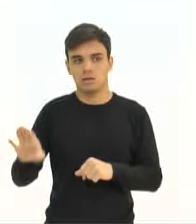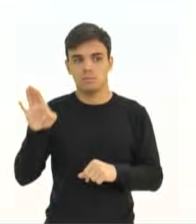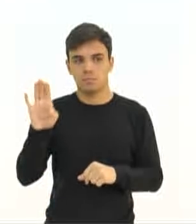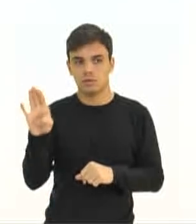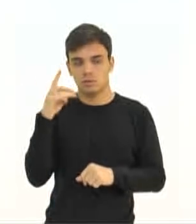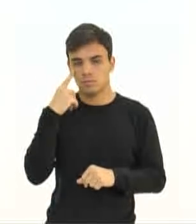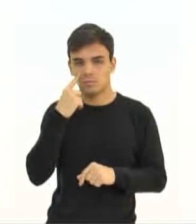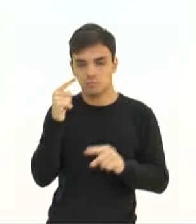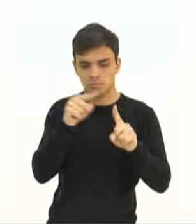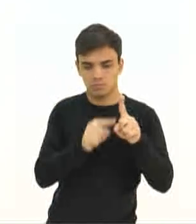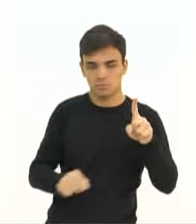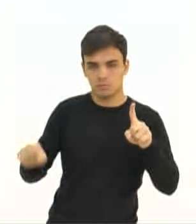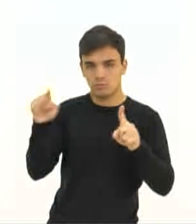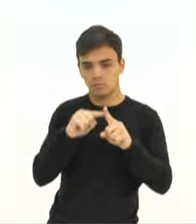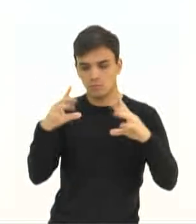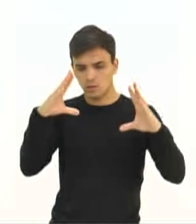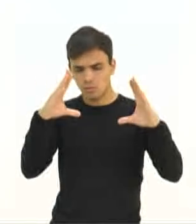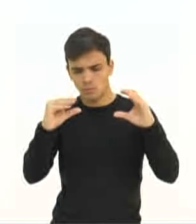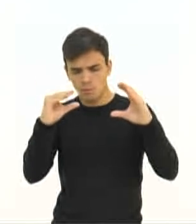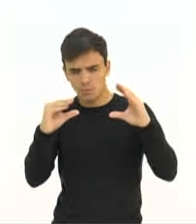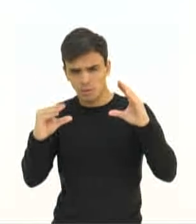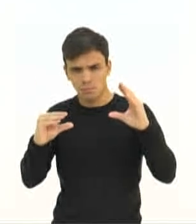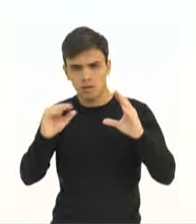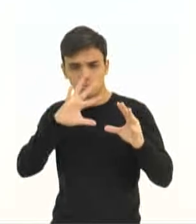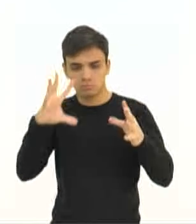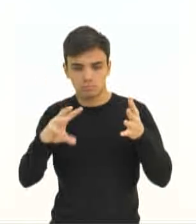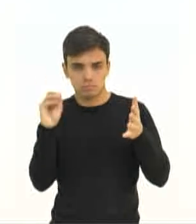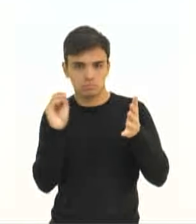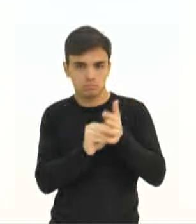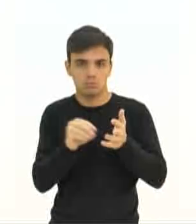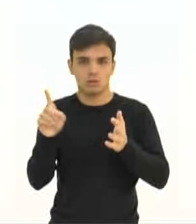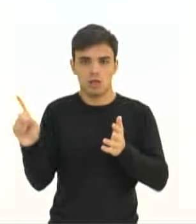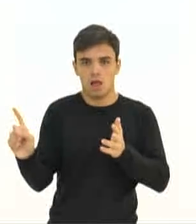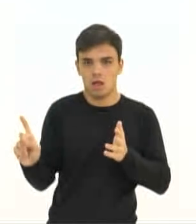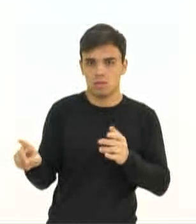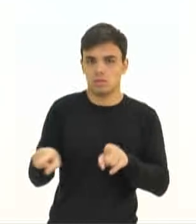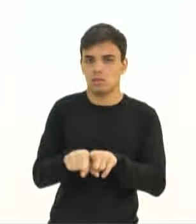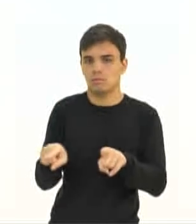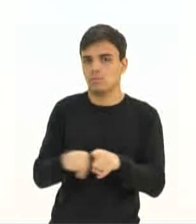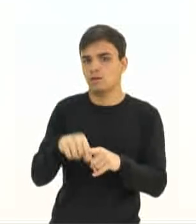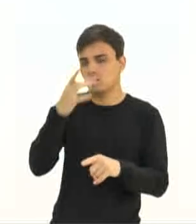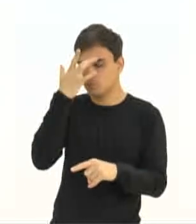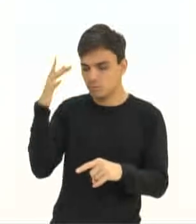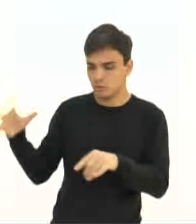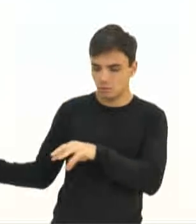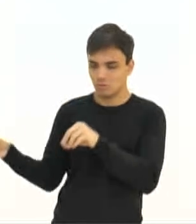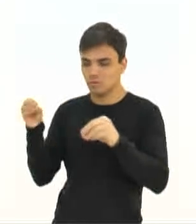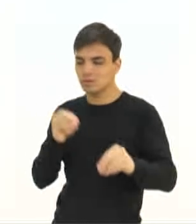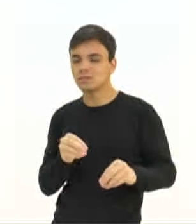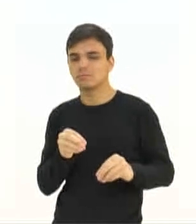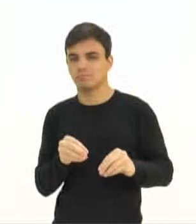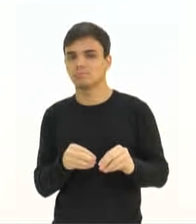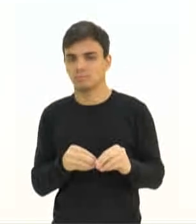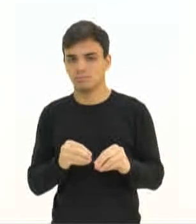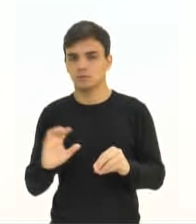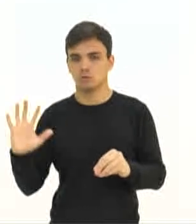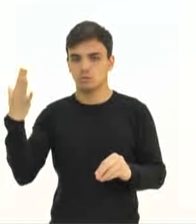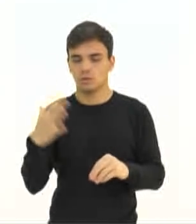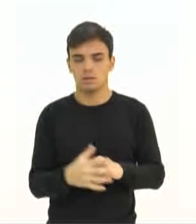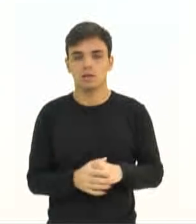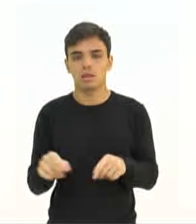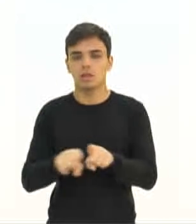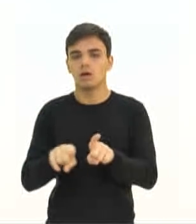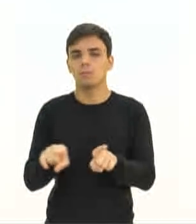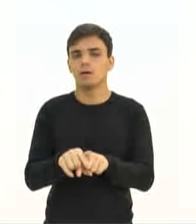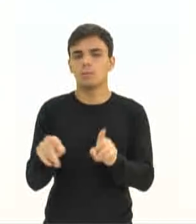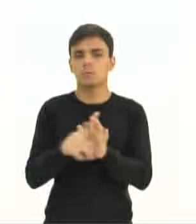ciclo da borracha na Amazônia, que atrai população do Nordeste, né? Dá início ali às migrações. Para